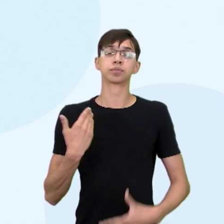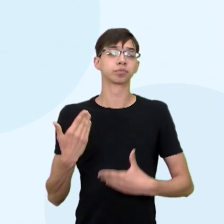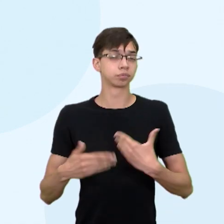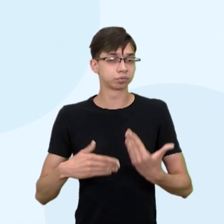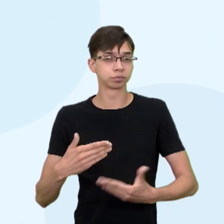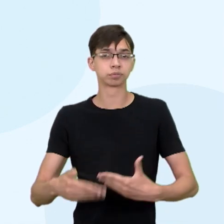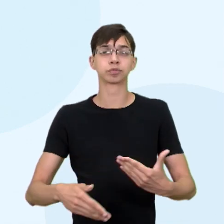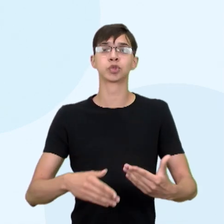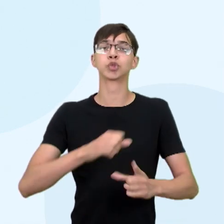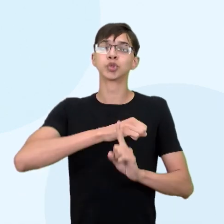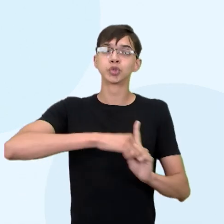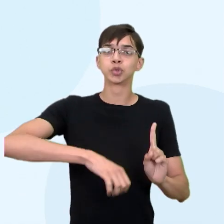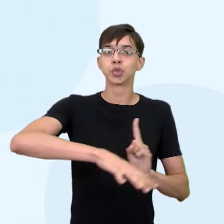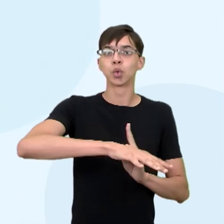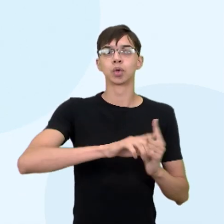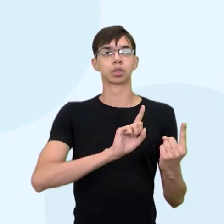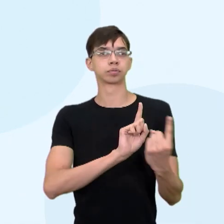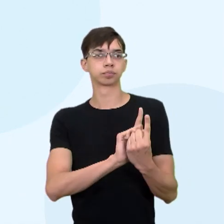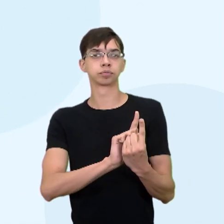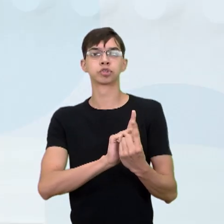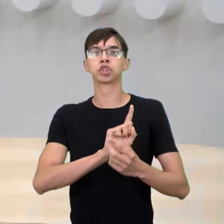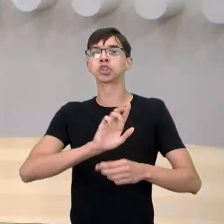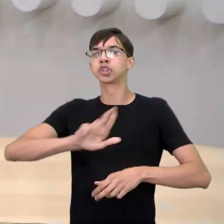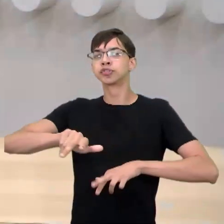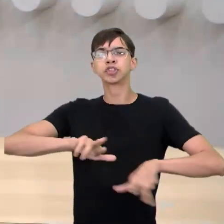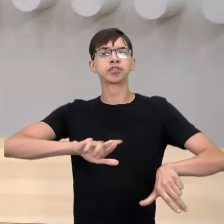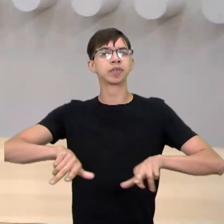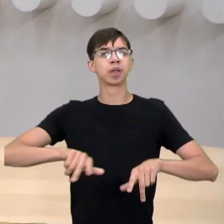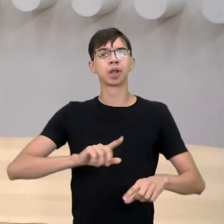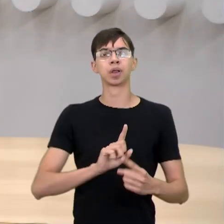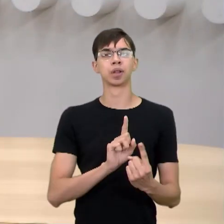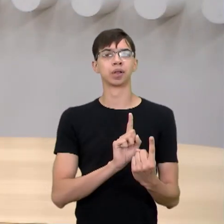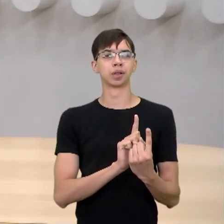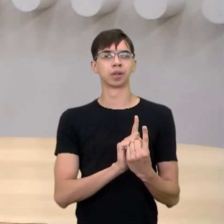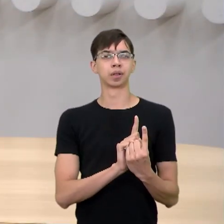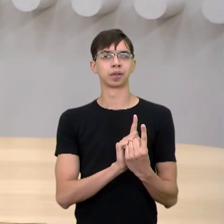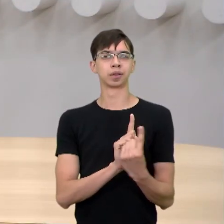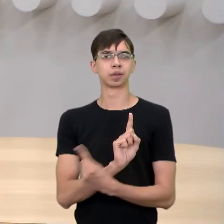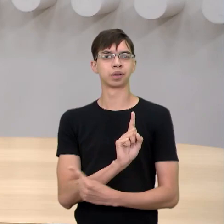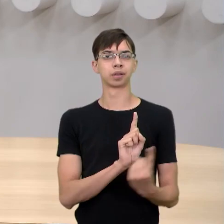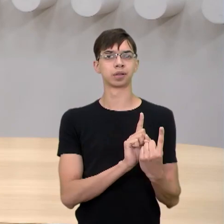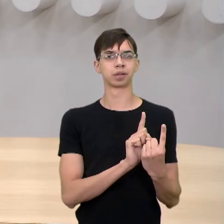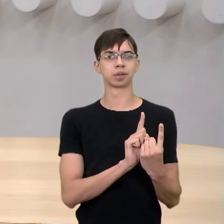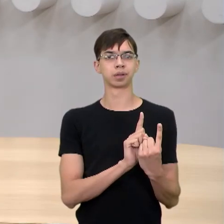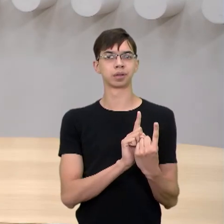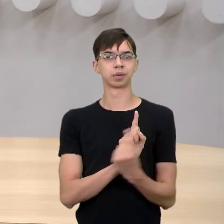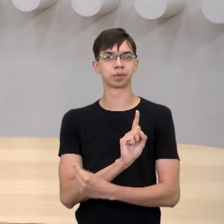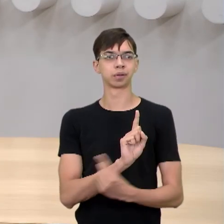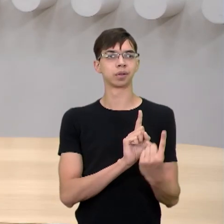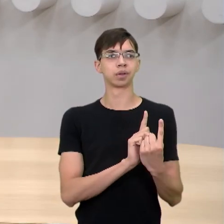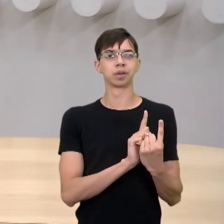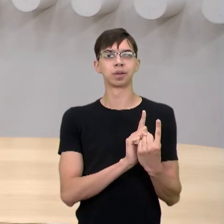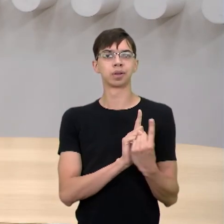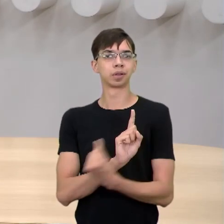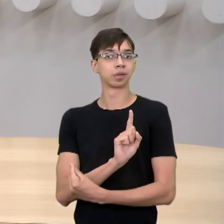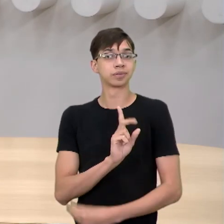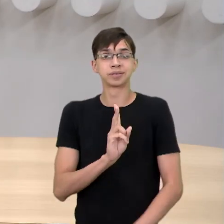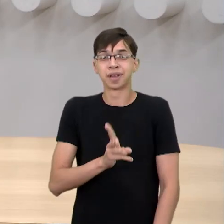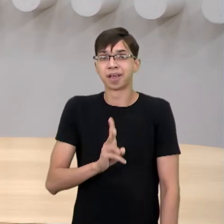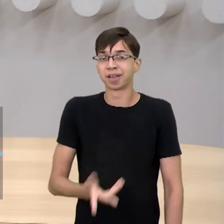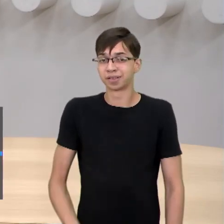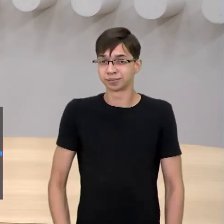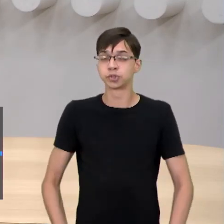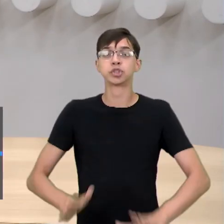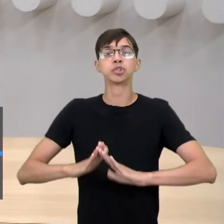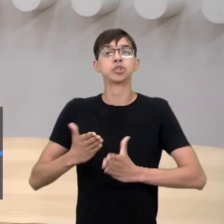Então, lidando com pessoas diferentes, aprendendo coisas diferentes. A gente vai passar e conhecer várias instituições sociais,